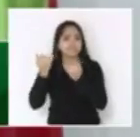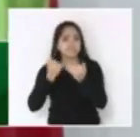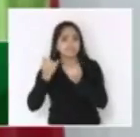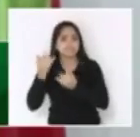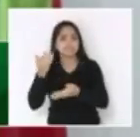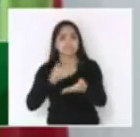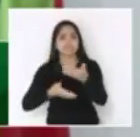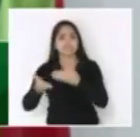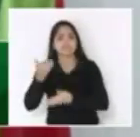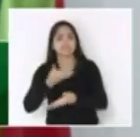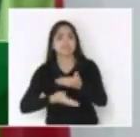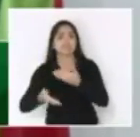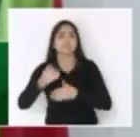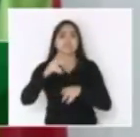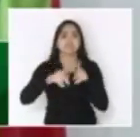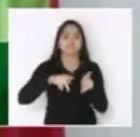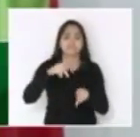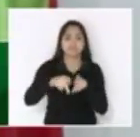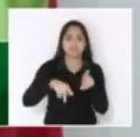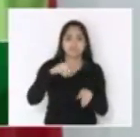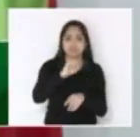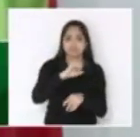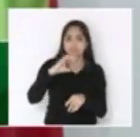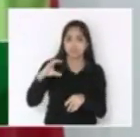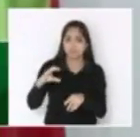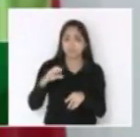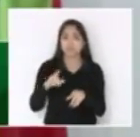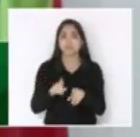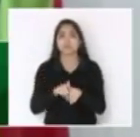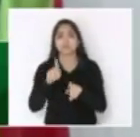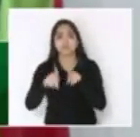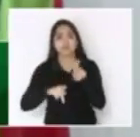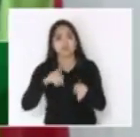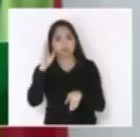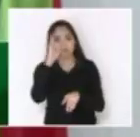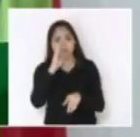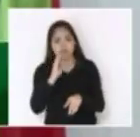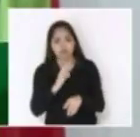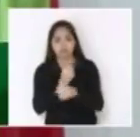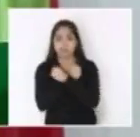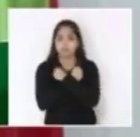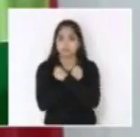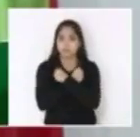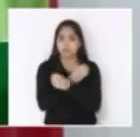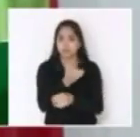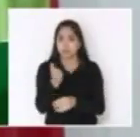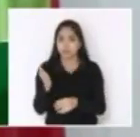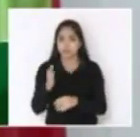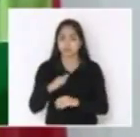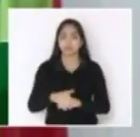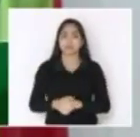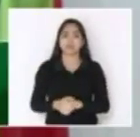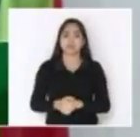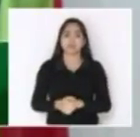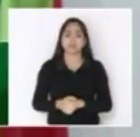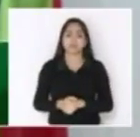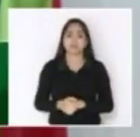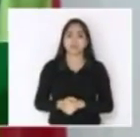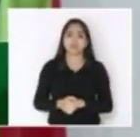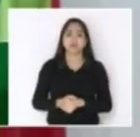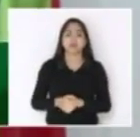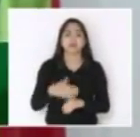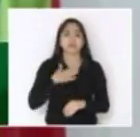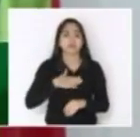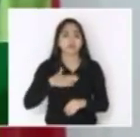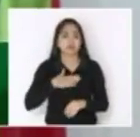com a população catarinense, com a população brasileira. Então, nosso abraço a todos os nossos radialistas. Gostaria,